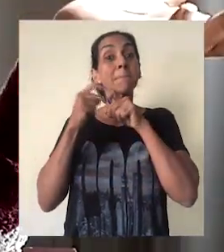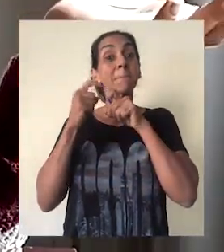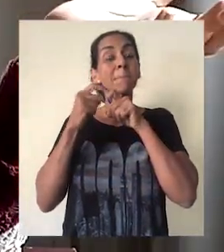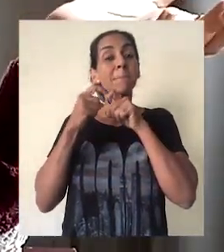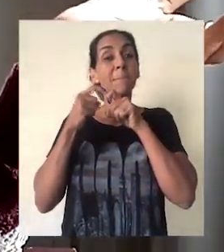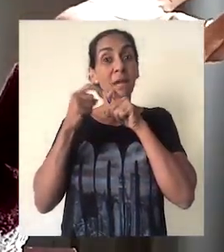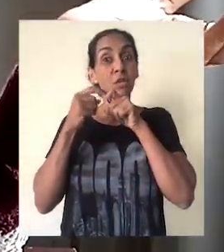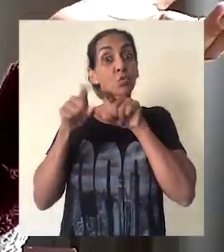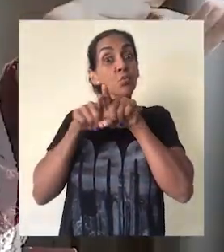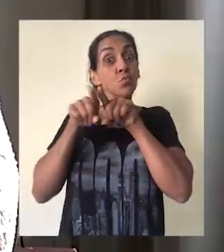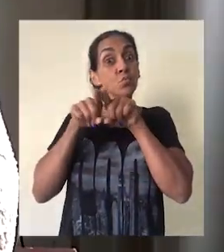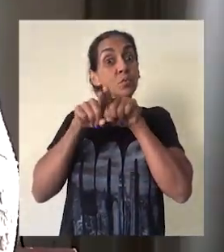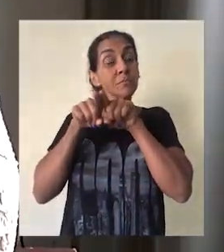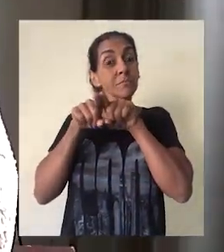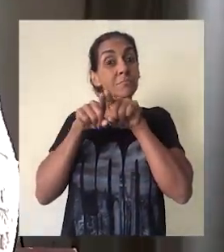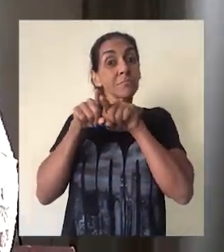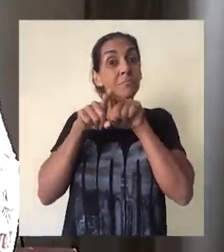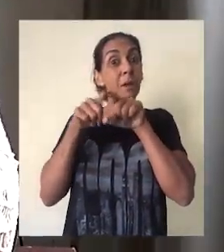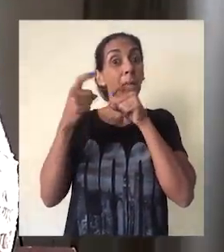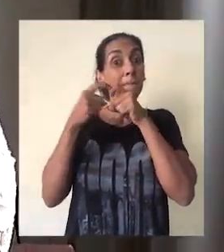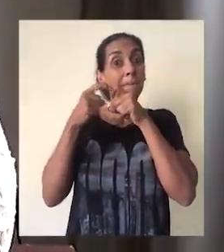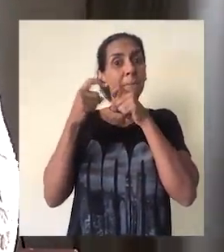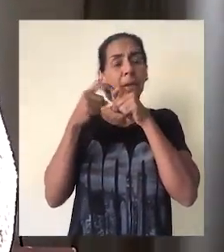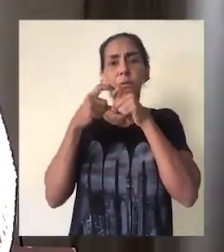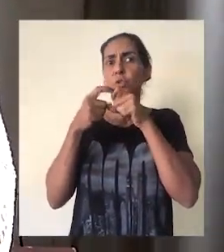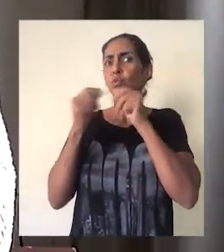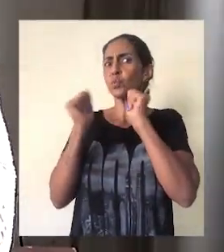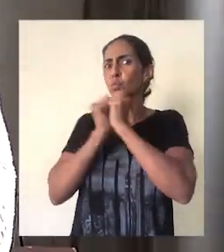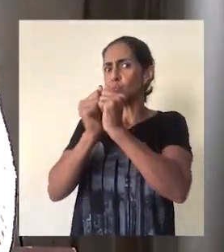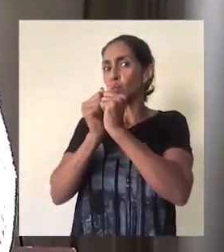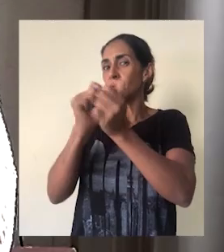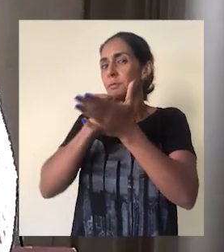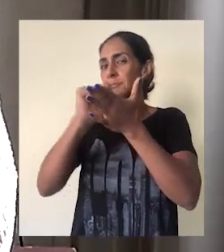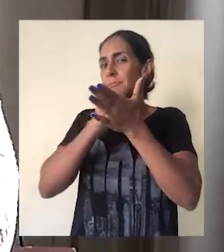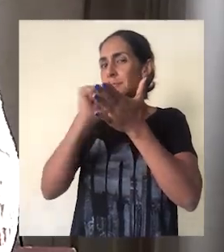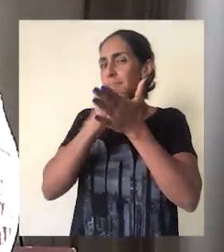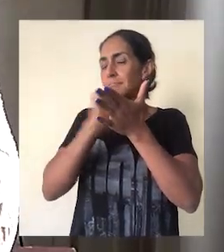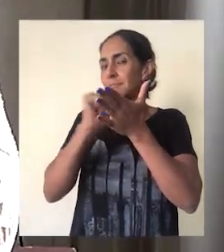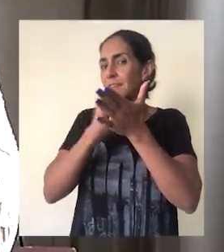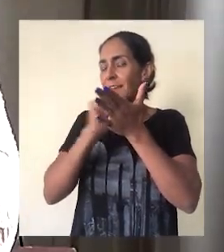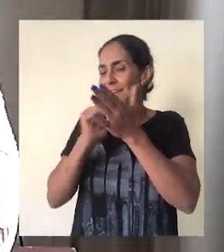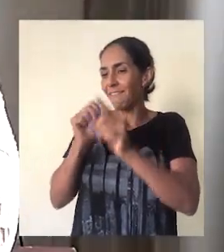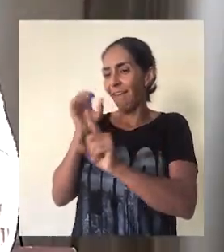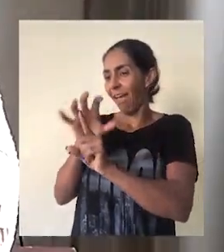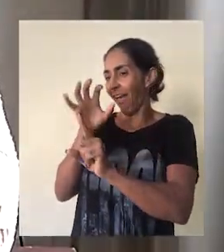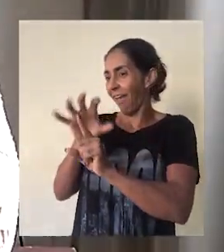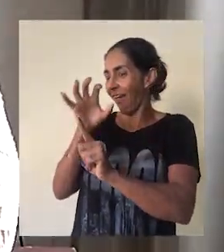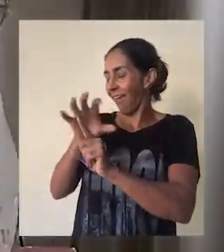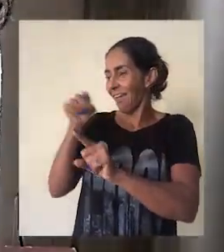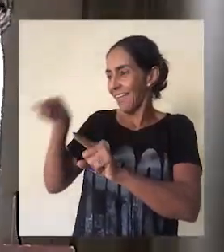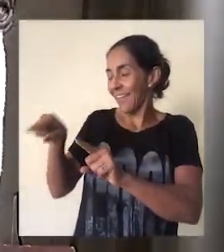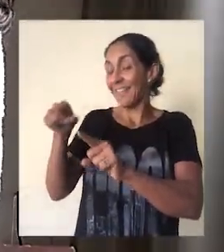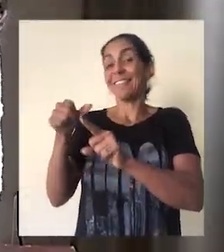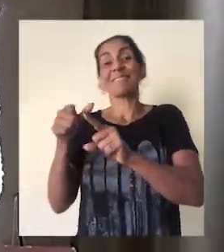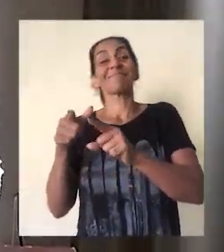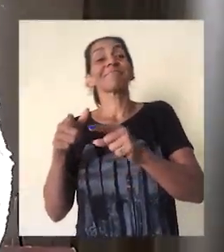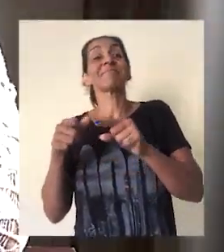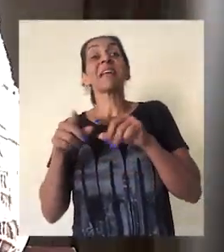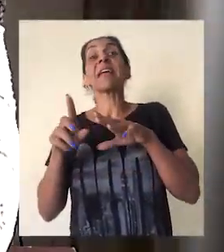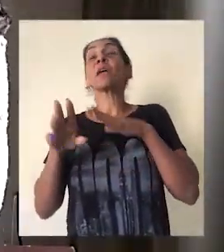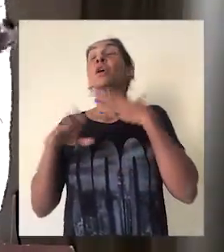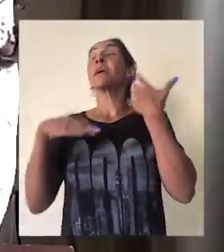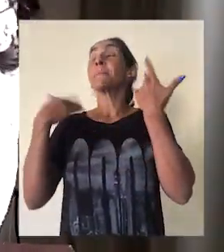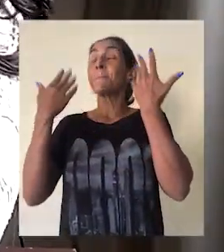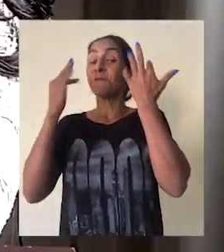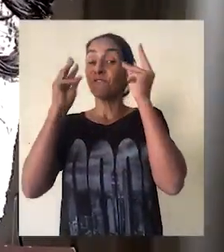Drácula pudesse ser morto. Foi um trabalho assim impecável de Bram Stoker. Eu fiquei assim apaixonada pela obra dele mesmo. Por fim, aqui nós